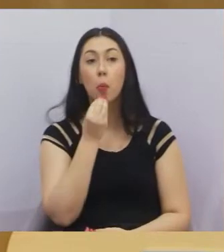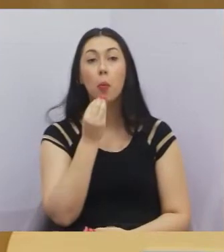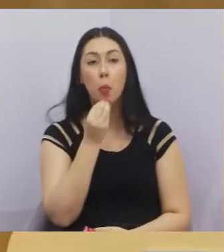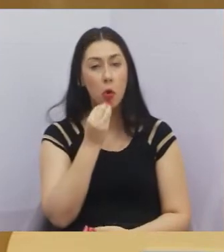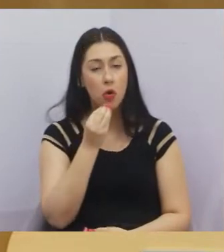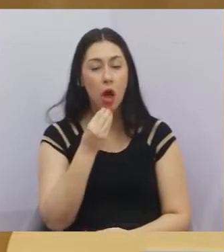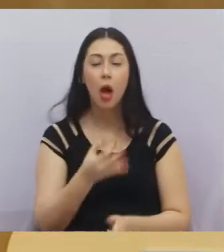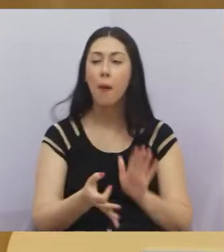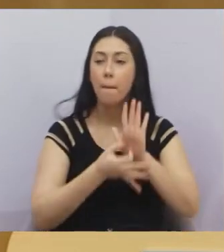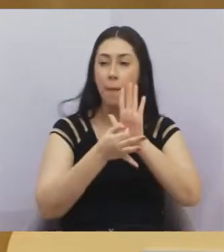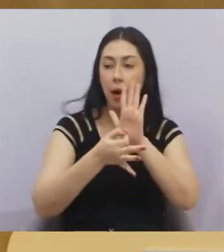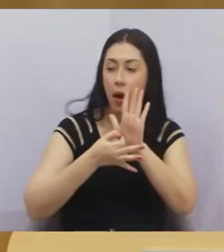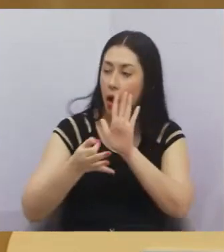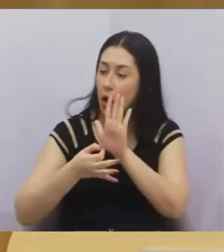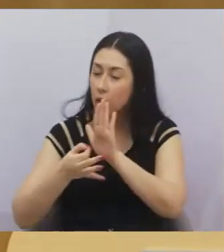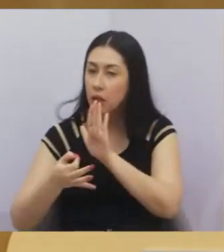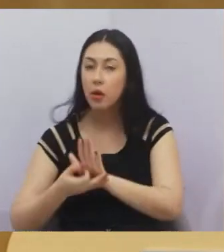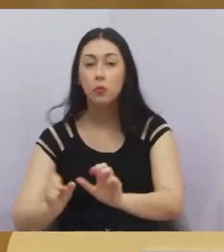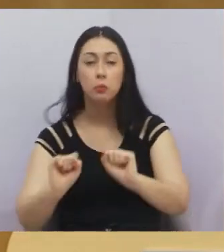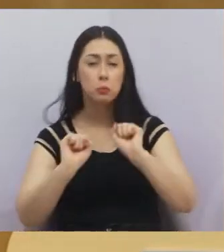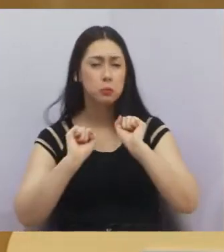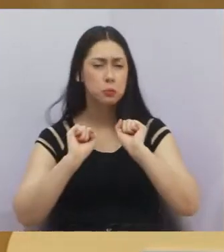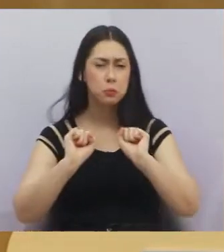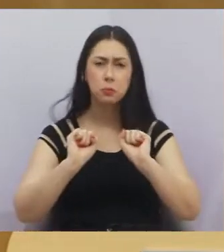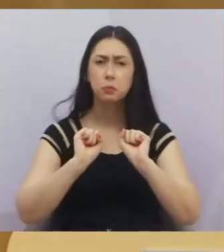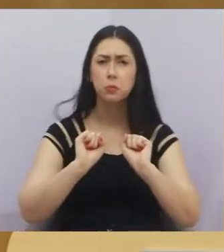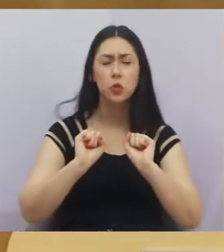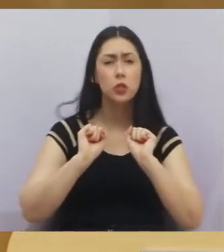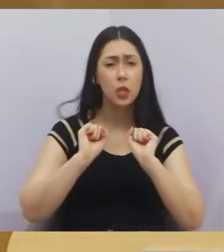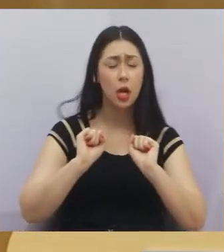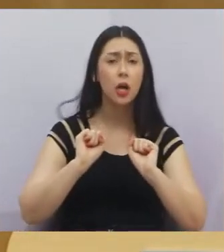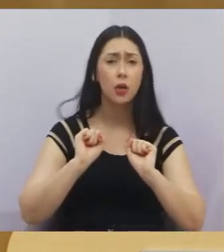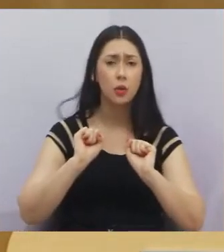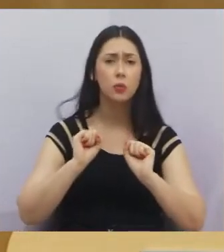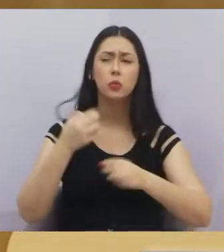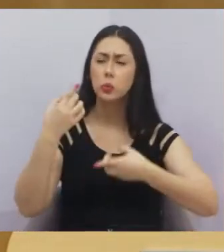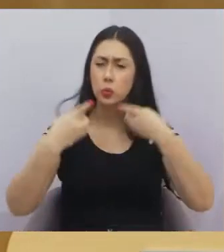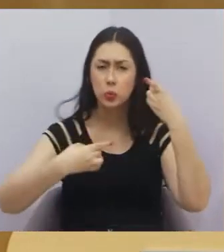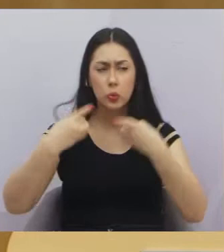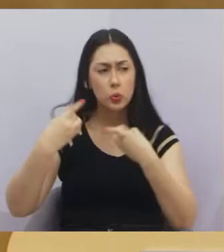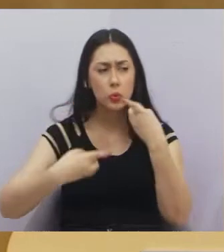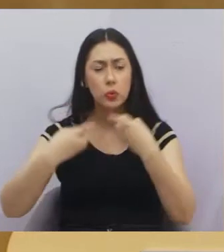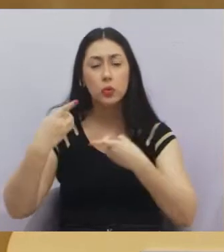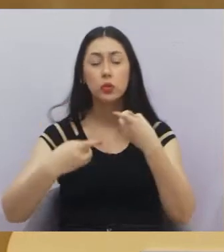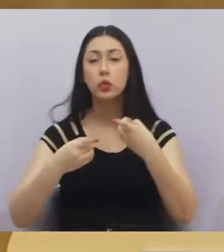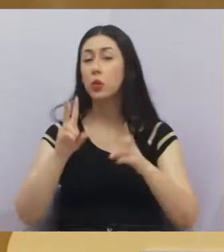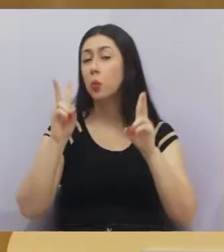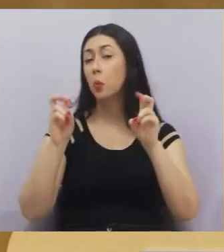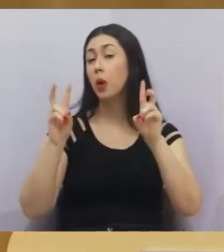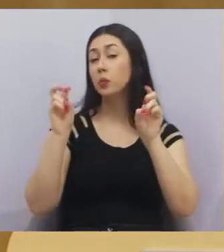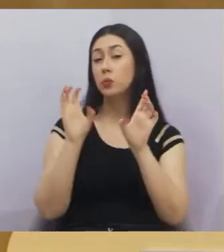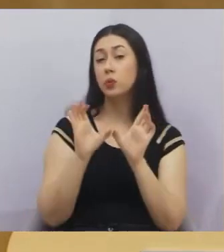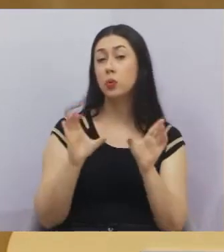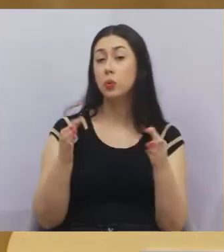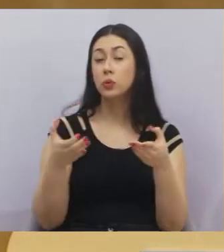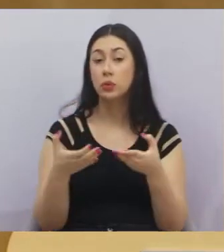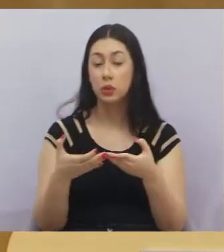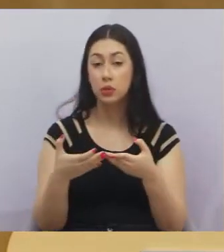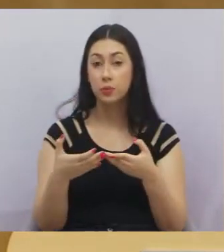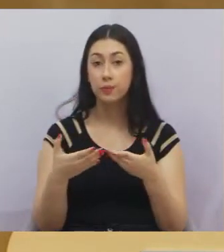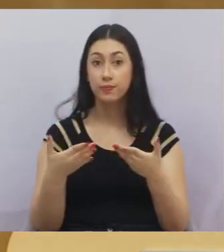a sua sugestão, puderam sim a oportunidade de discutir sobre o Conselho,